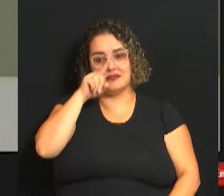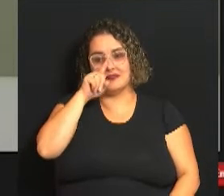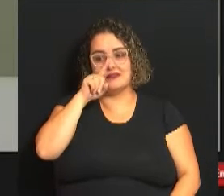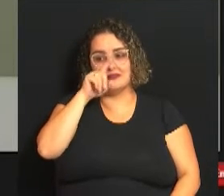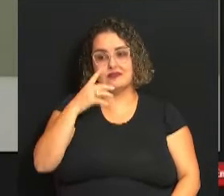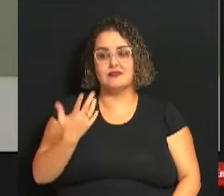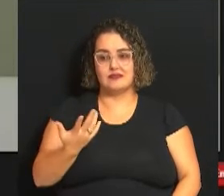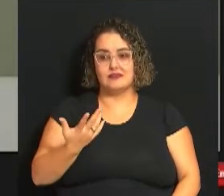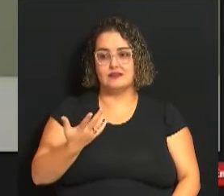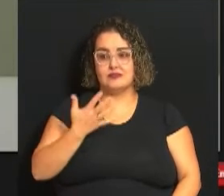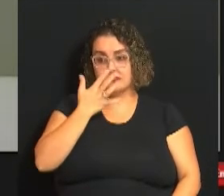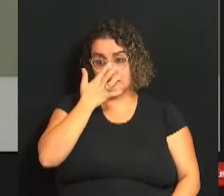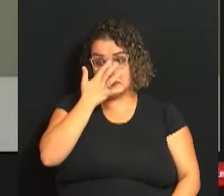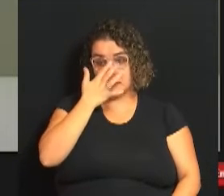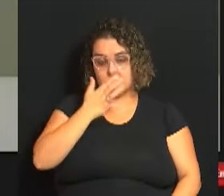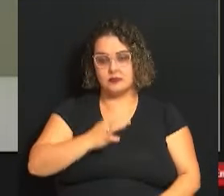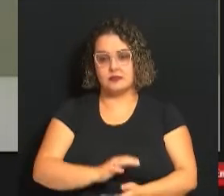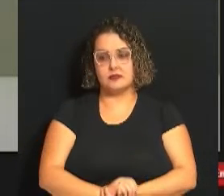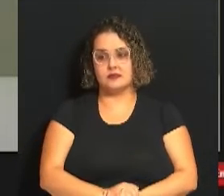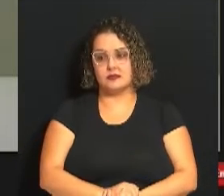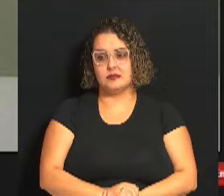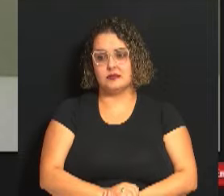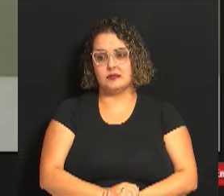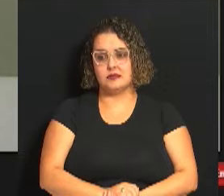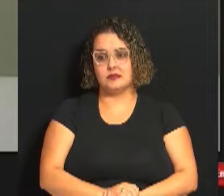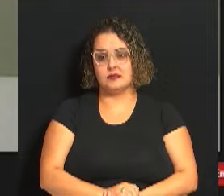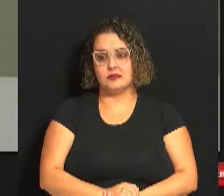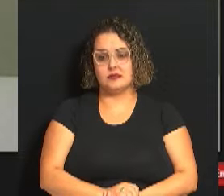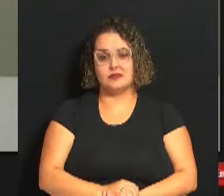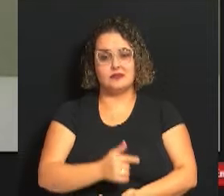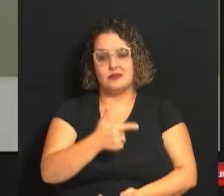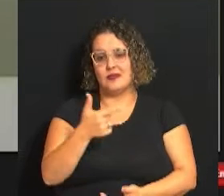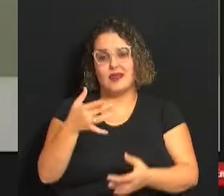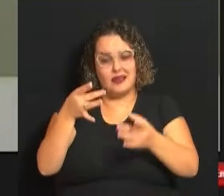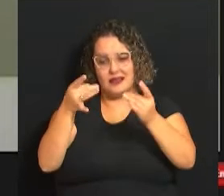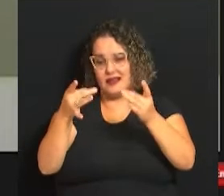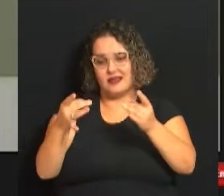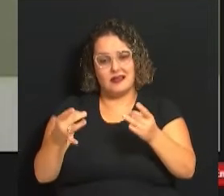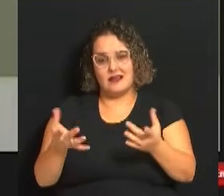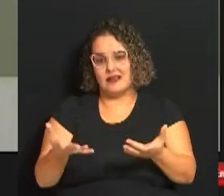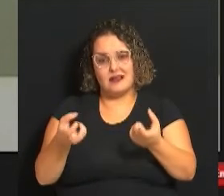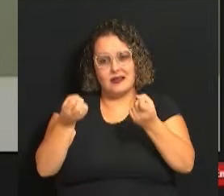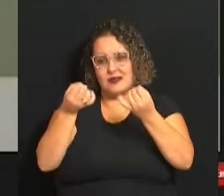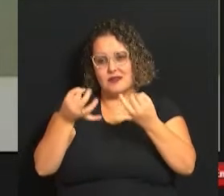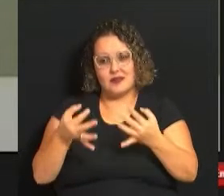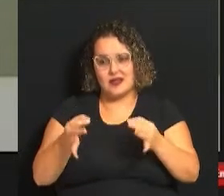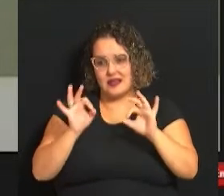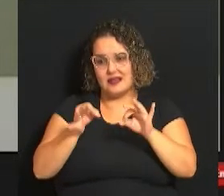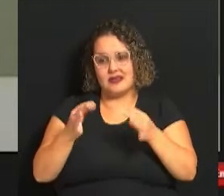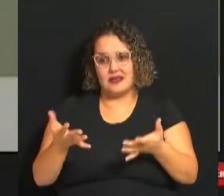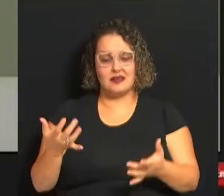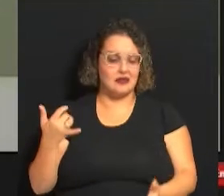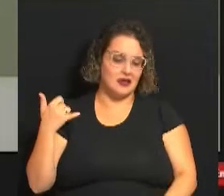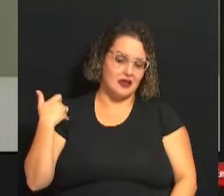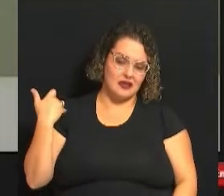são bastante indefinidos, como, por exemplo, a